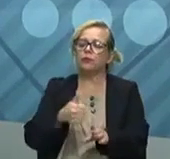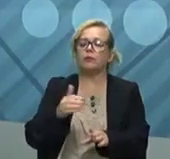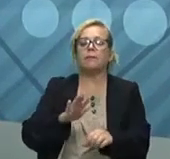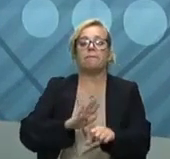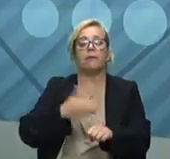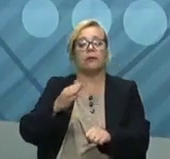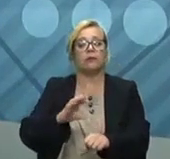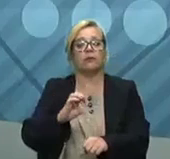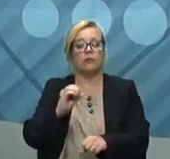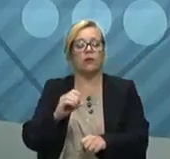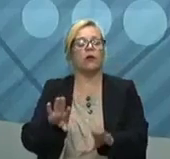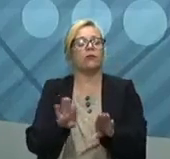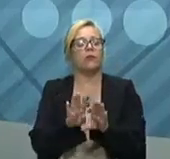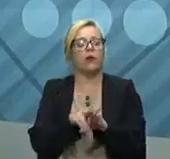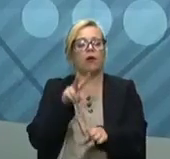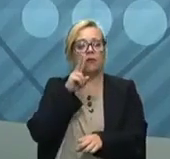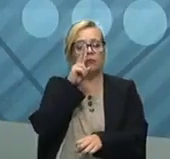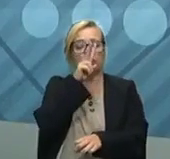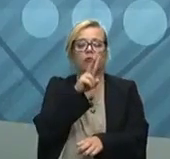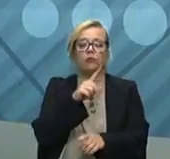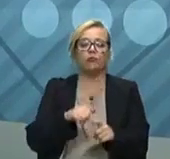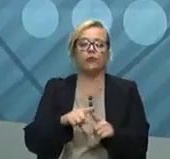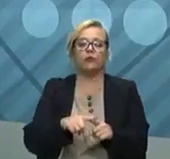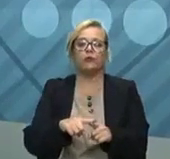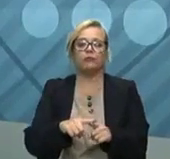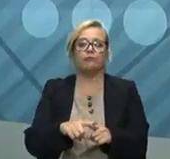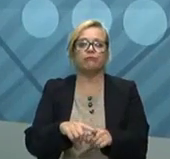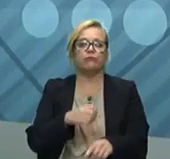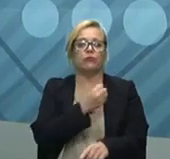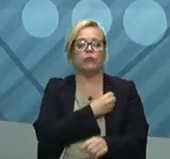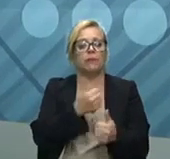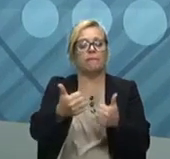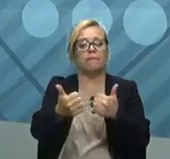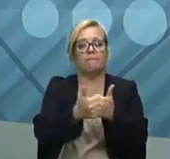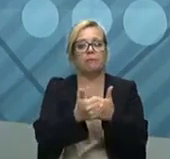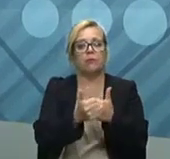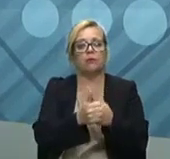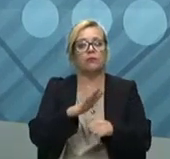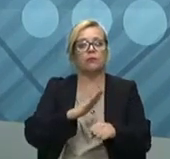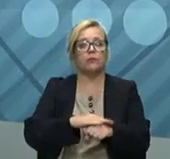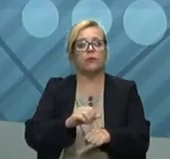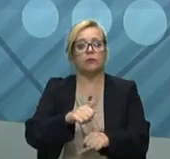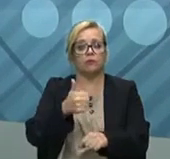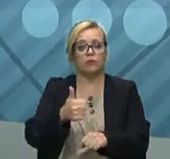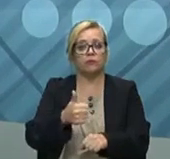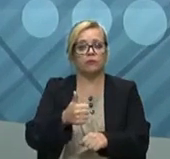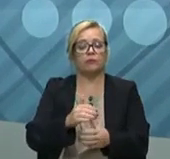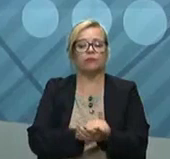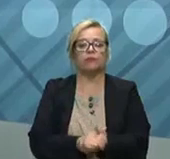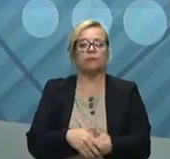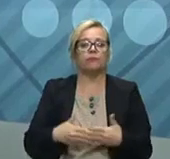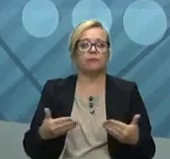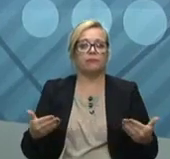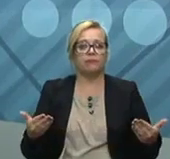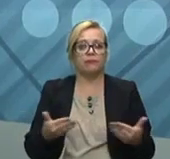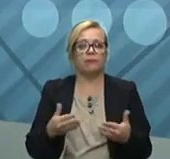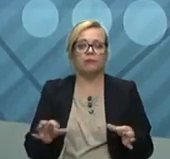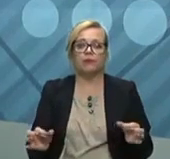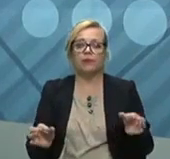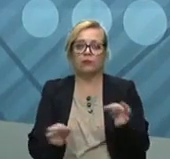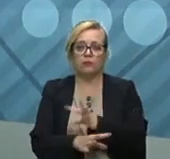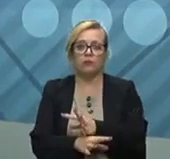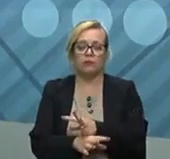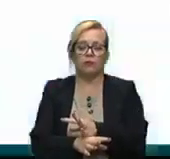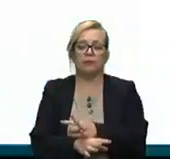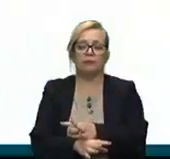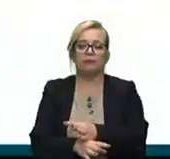zero, e ela é forte porque o número está bem próximo de mais 1. Vamos agora resolver a primeira